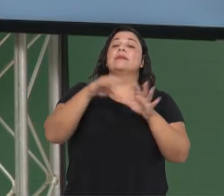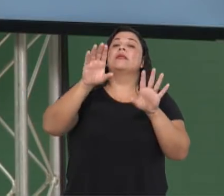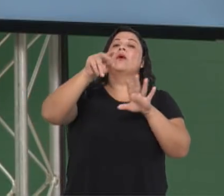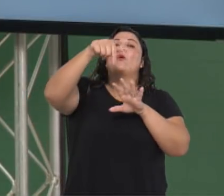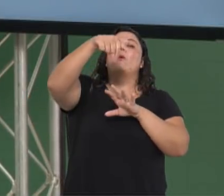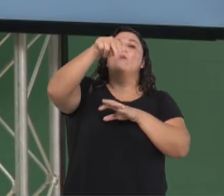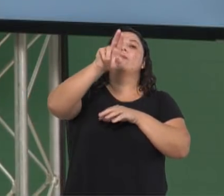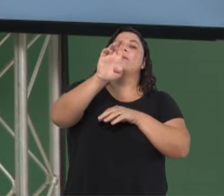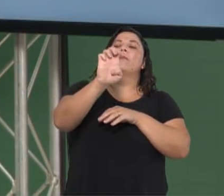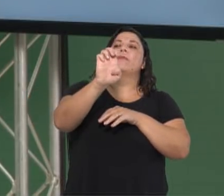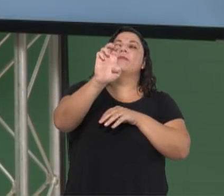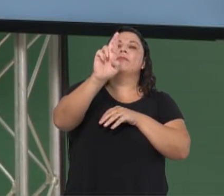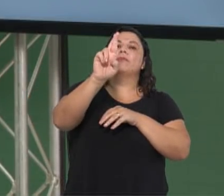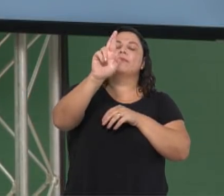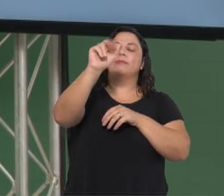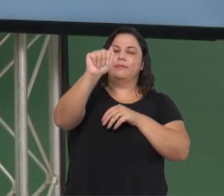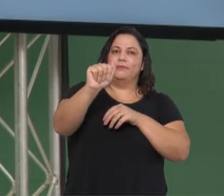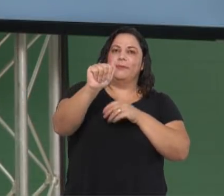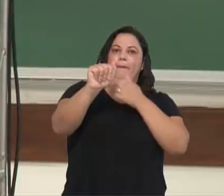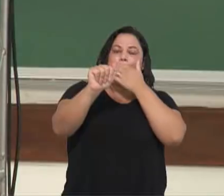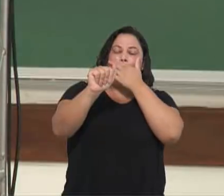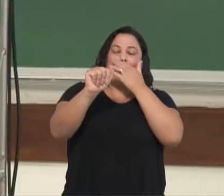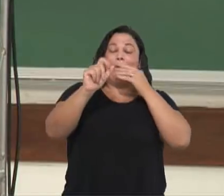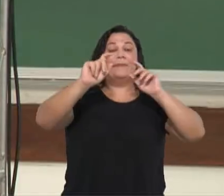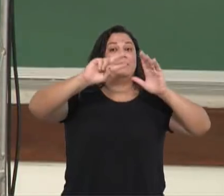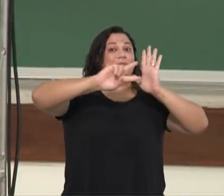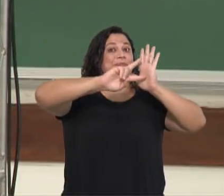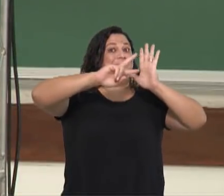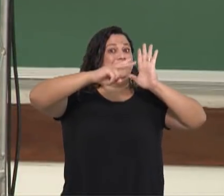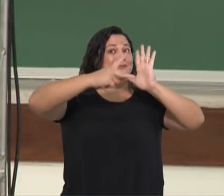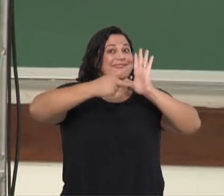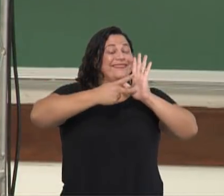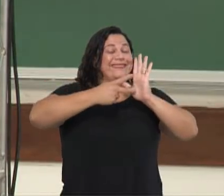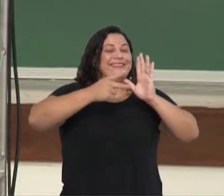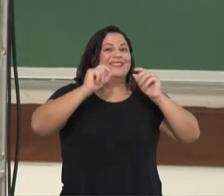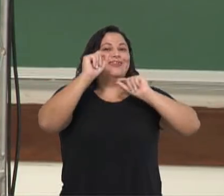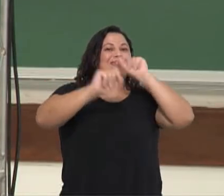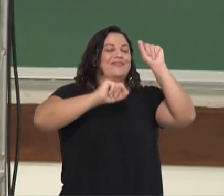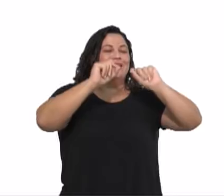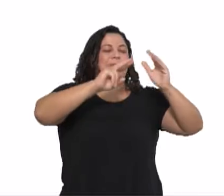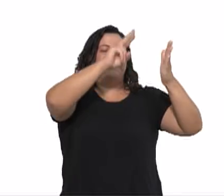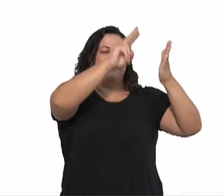significar, você vai fazer essa leitura e vai responder para mim.